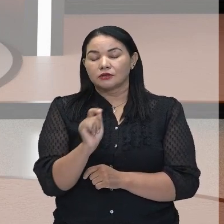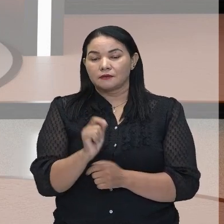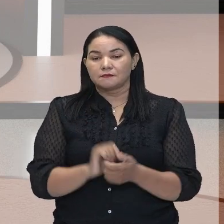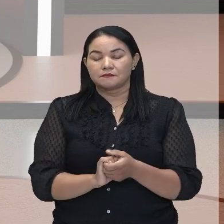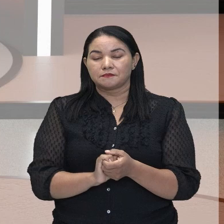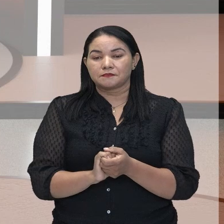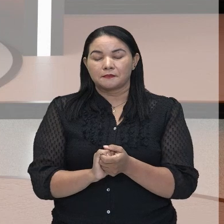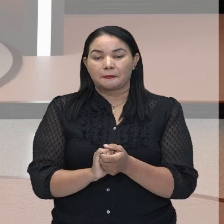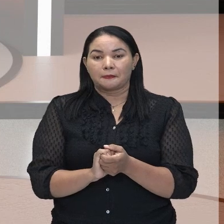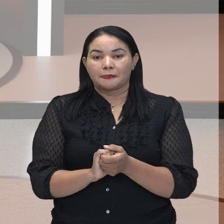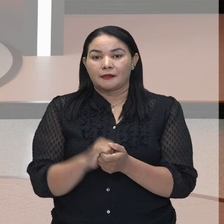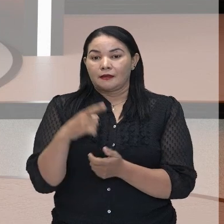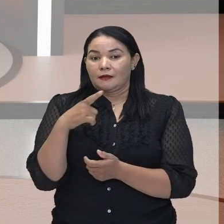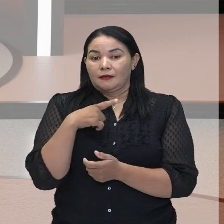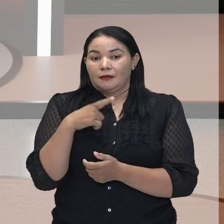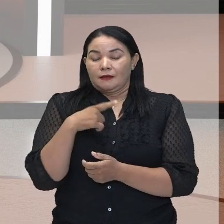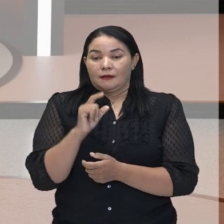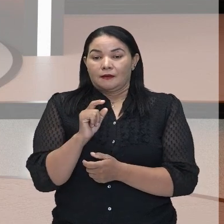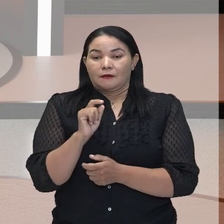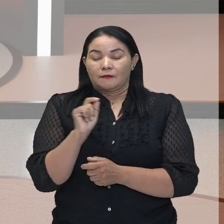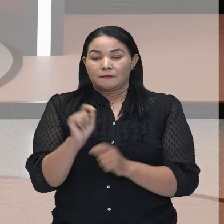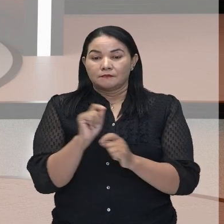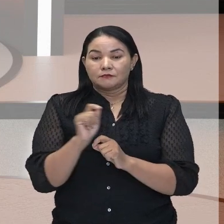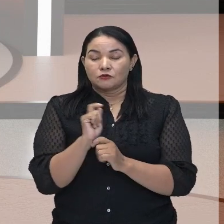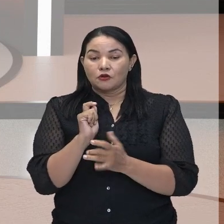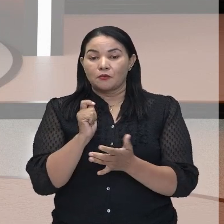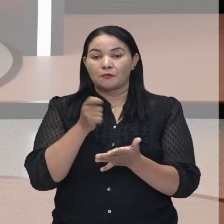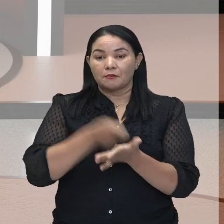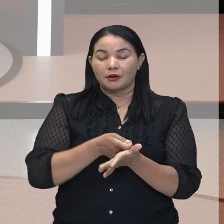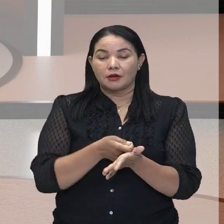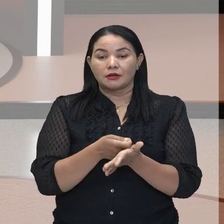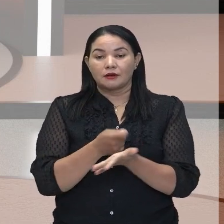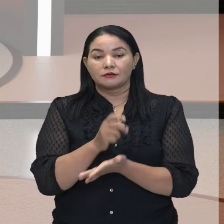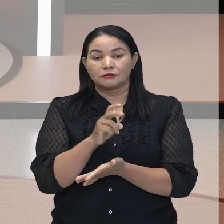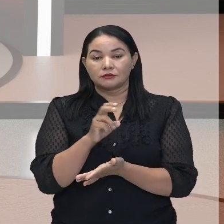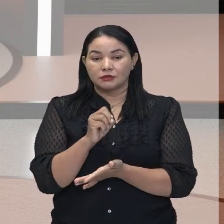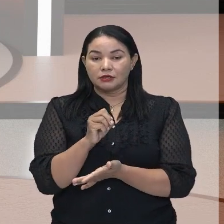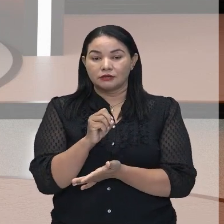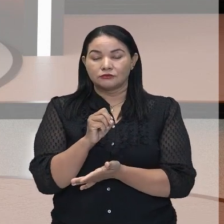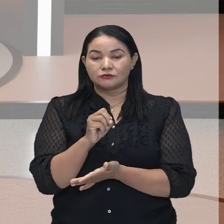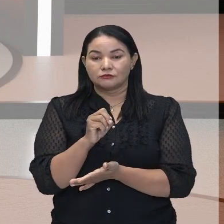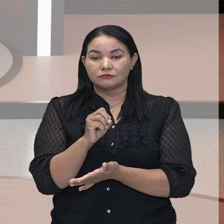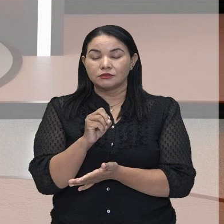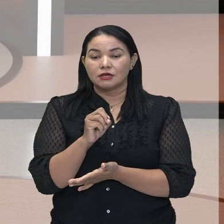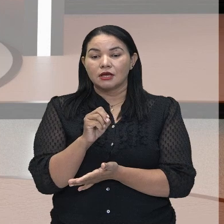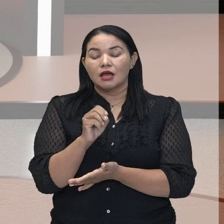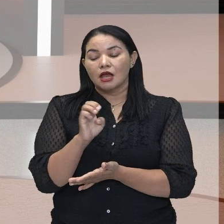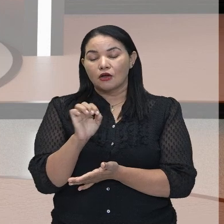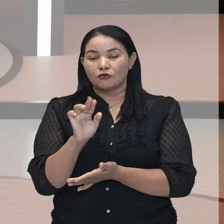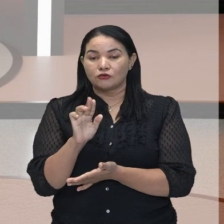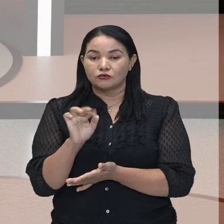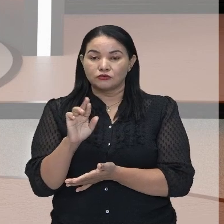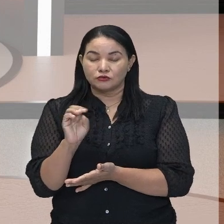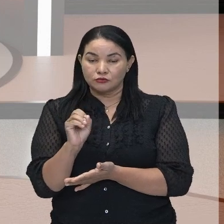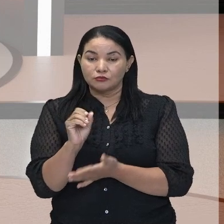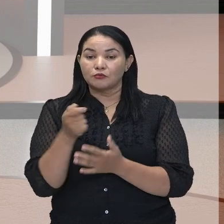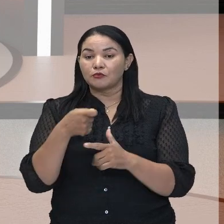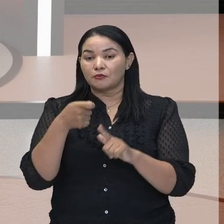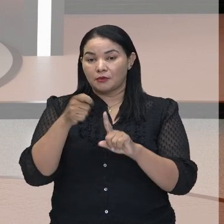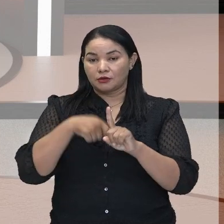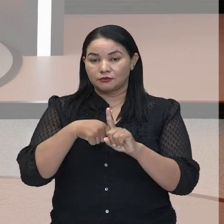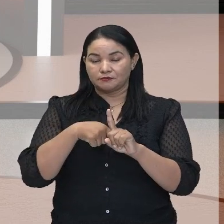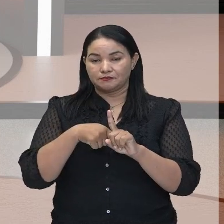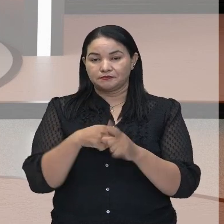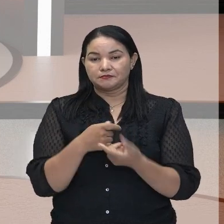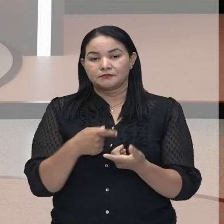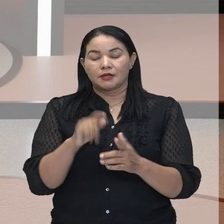Espanha chega ali a pagar 500 euros mensais. Então, olha só, a Alemanha tendo